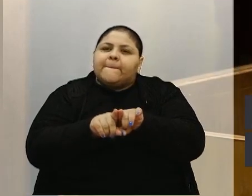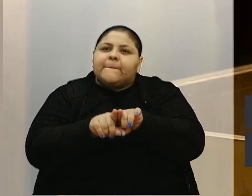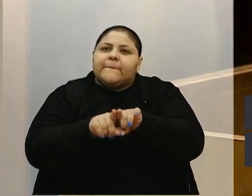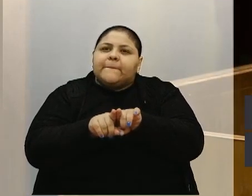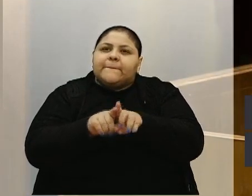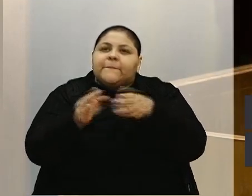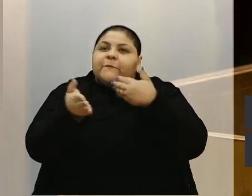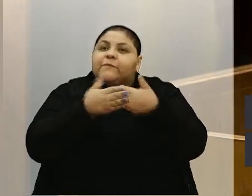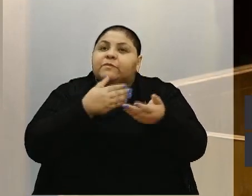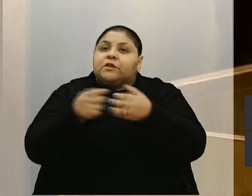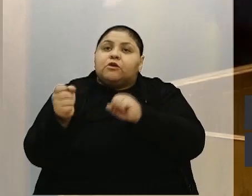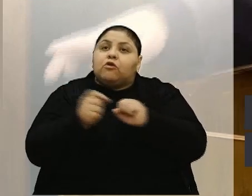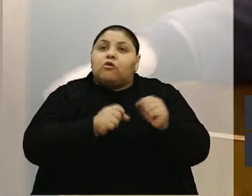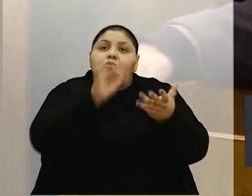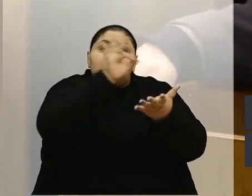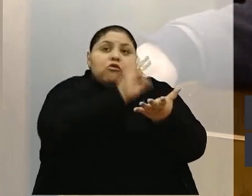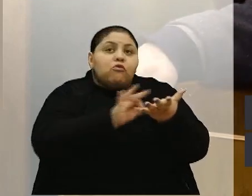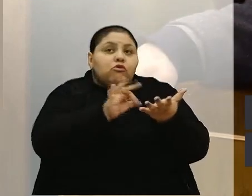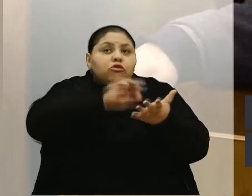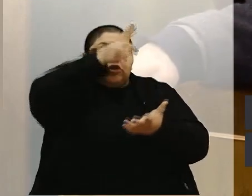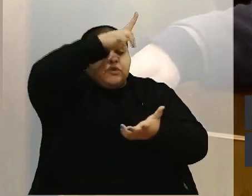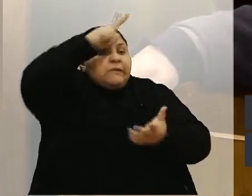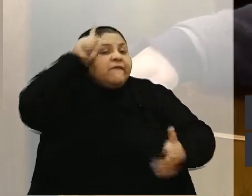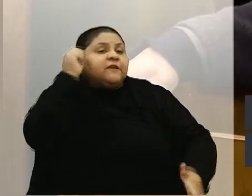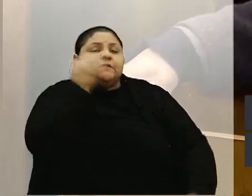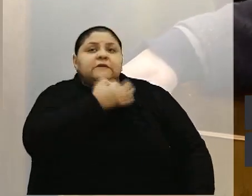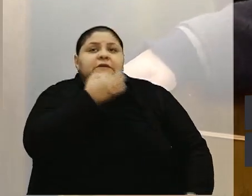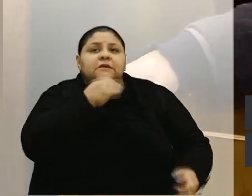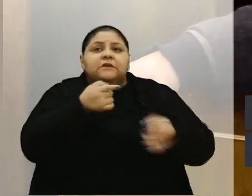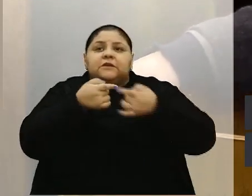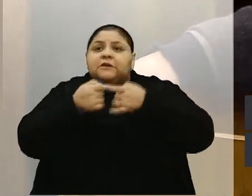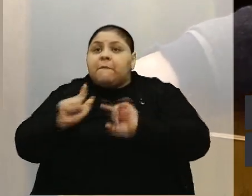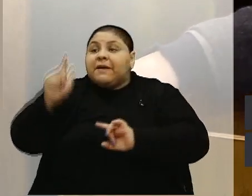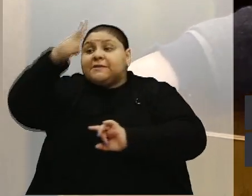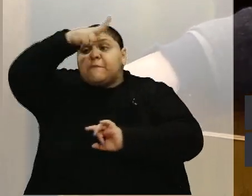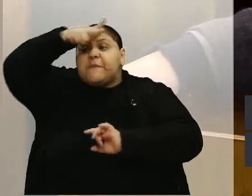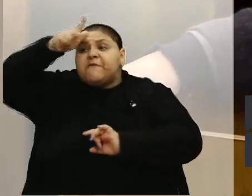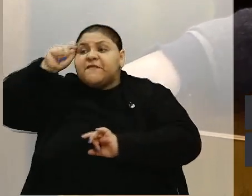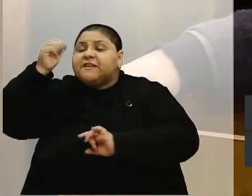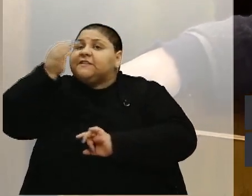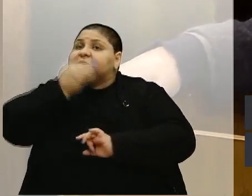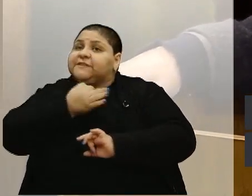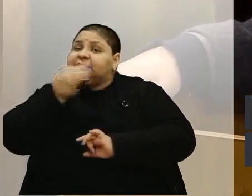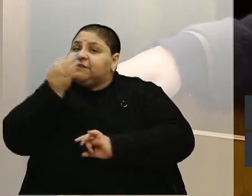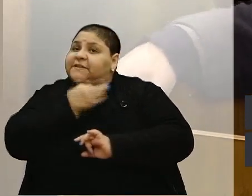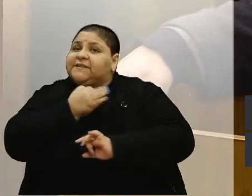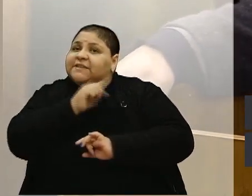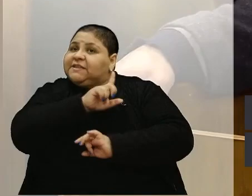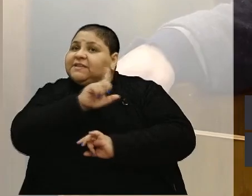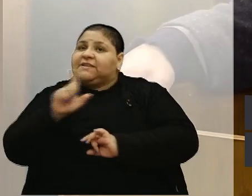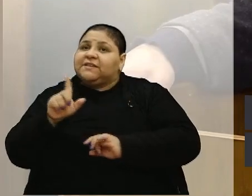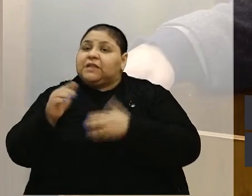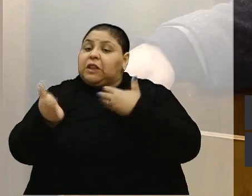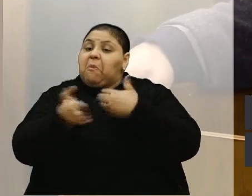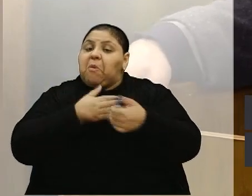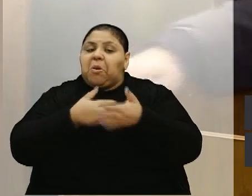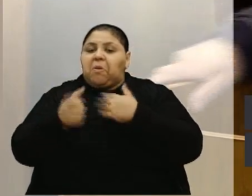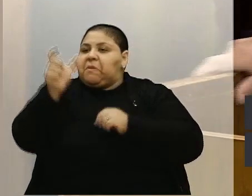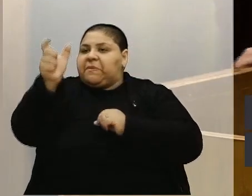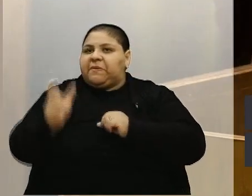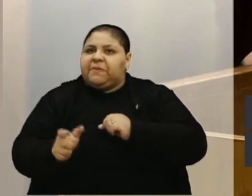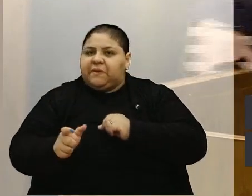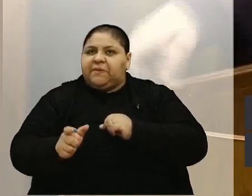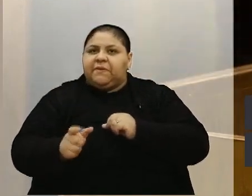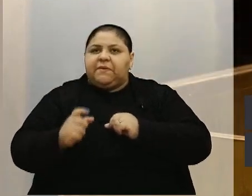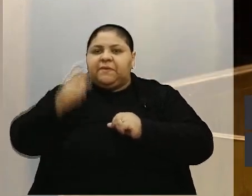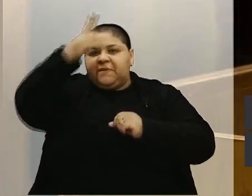Qualquer um pode se inscrever para ser prefeito de Caxias. Mas ser prefeito de Caxias, meu amigo pescador, não é para qualquer um. Para ser